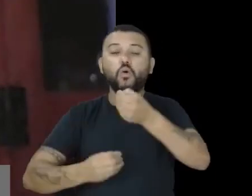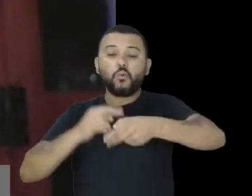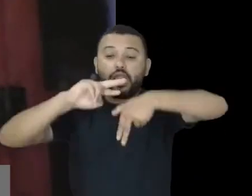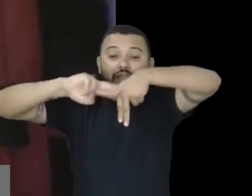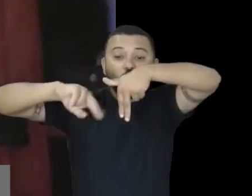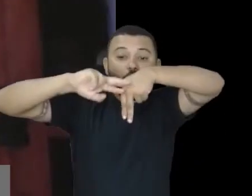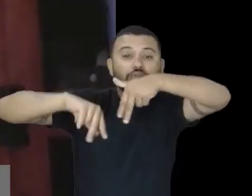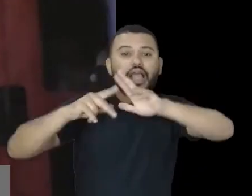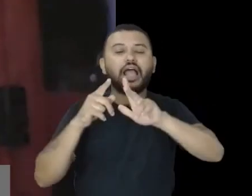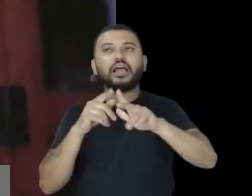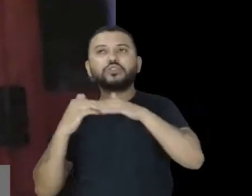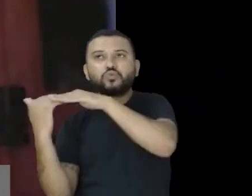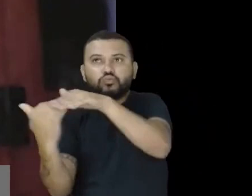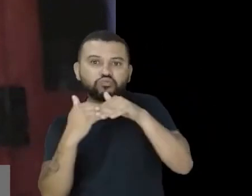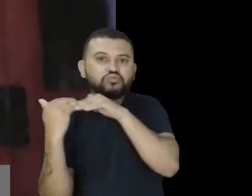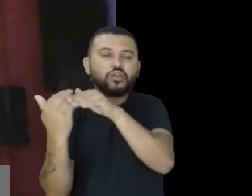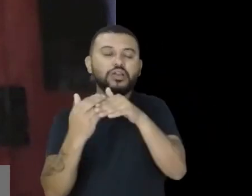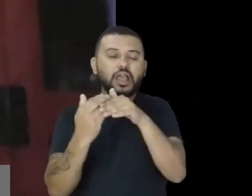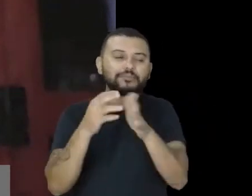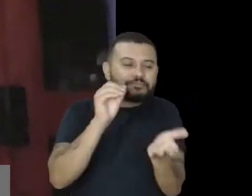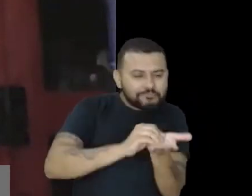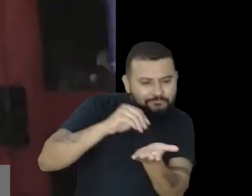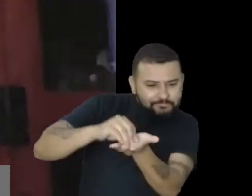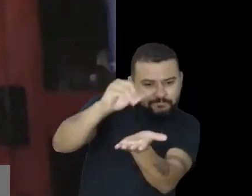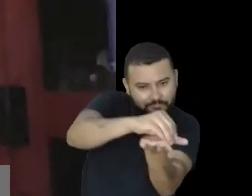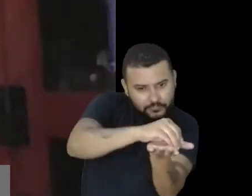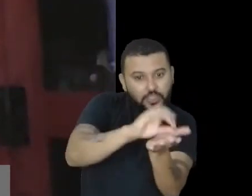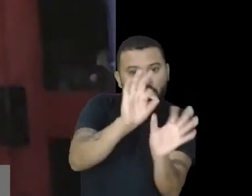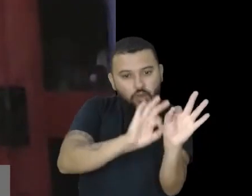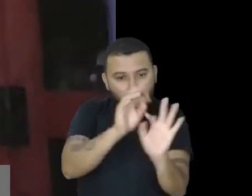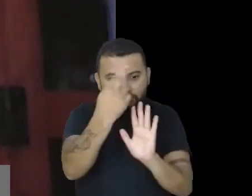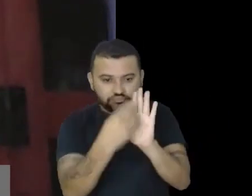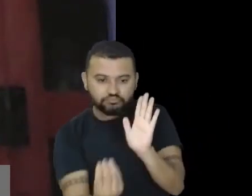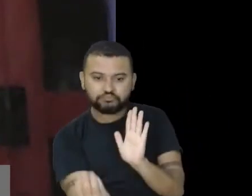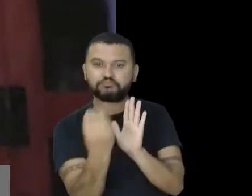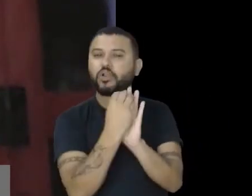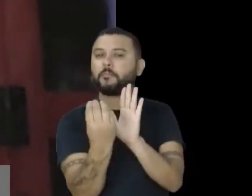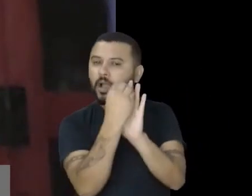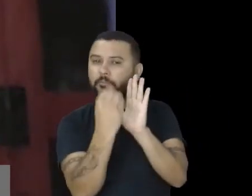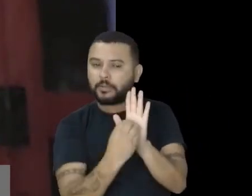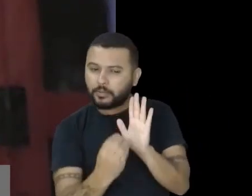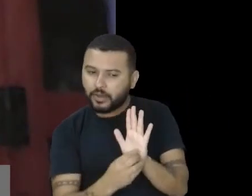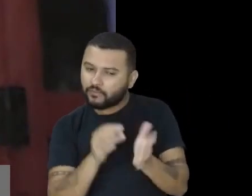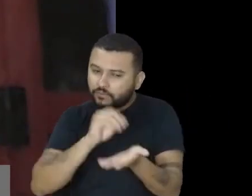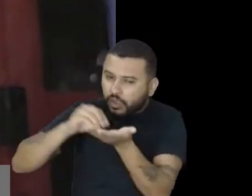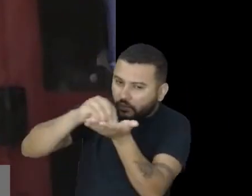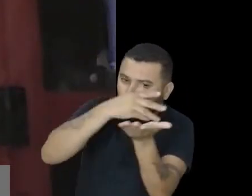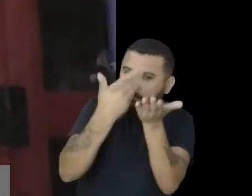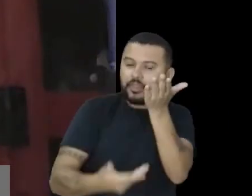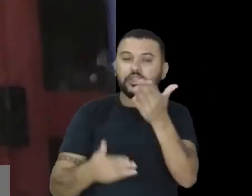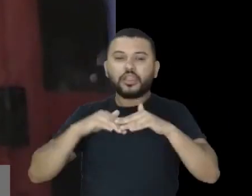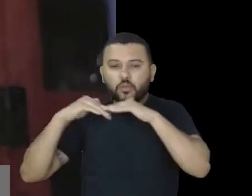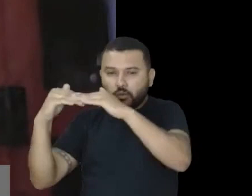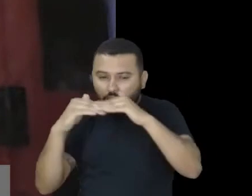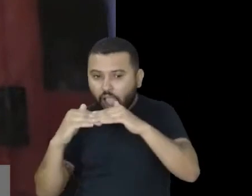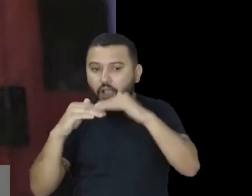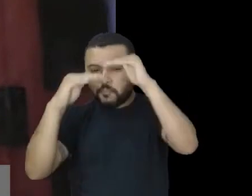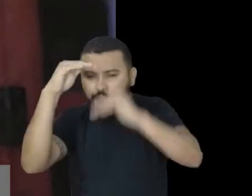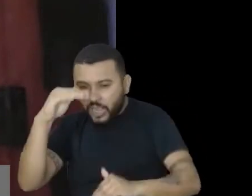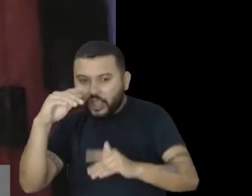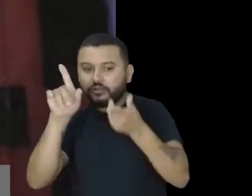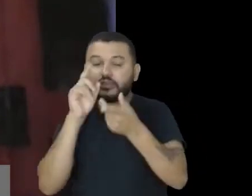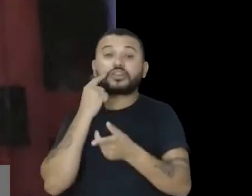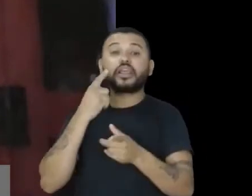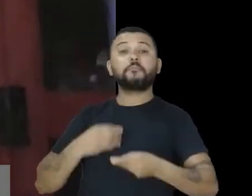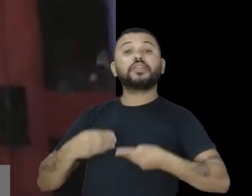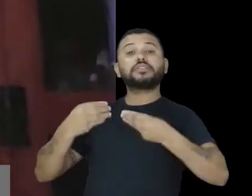maiores gargalos e onde a gente pode incidir melhor, atuando no sentido de uniciar o próprio Ministério e